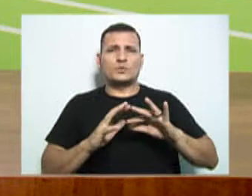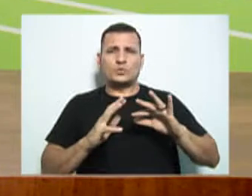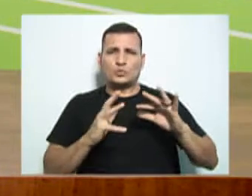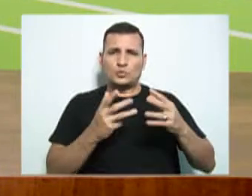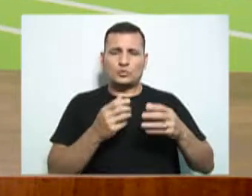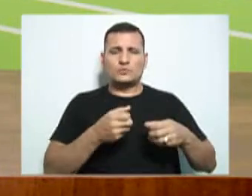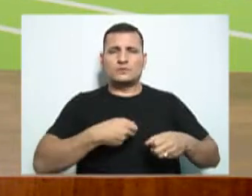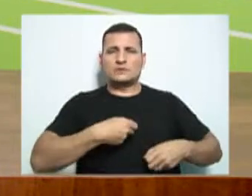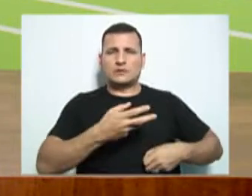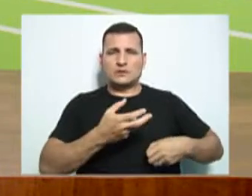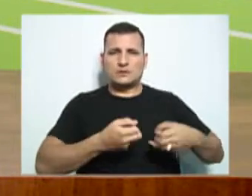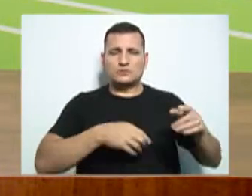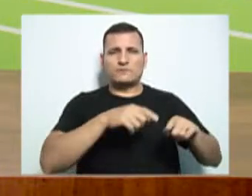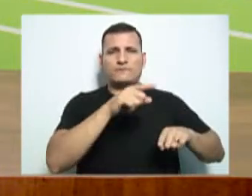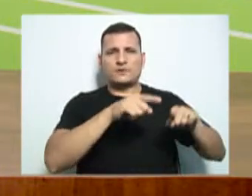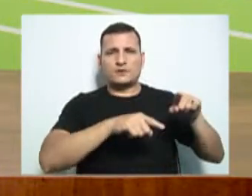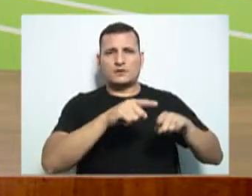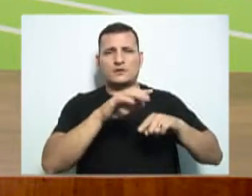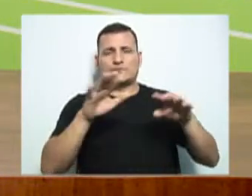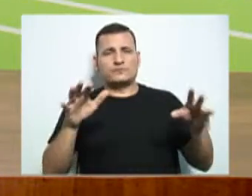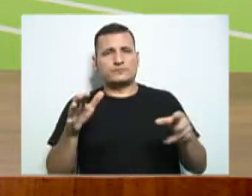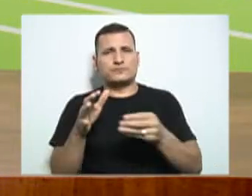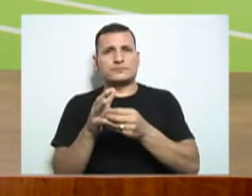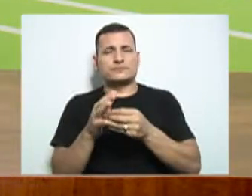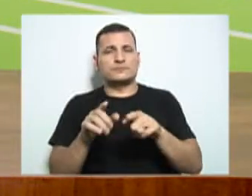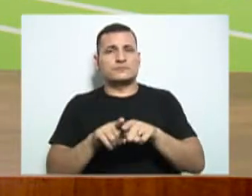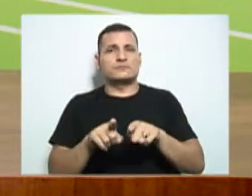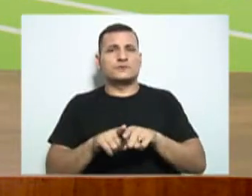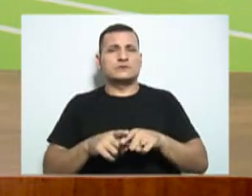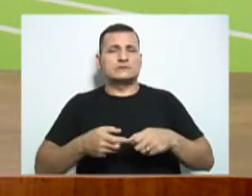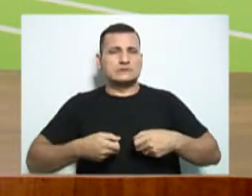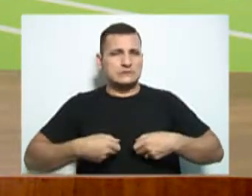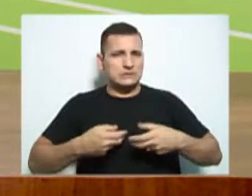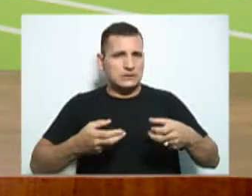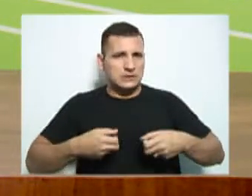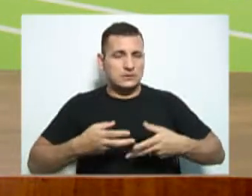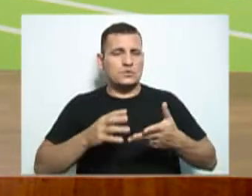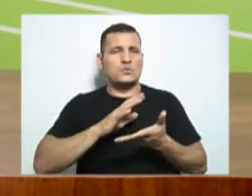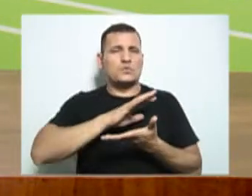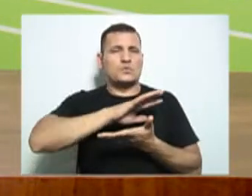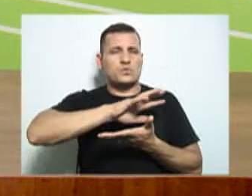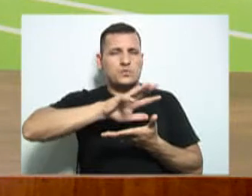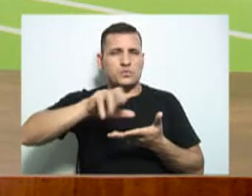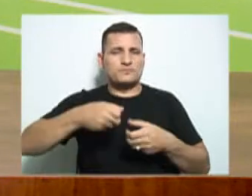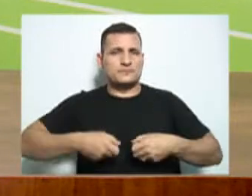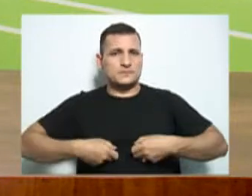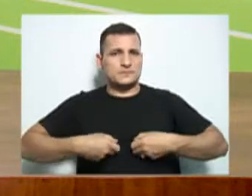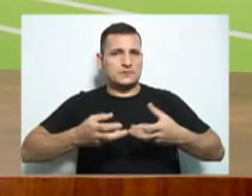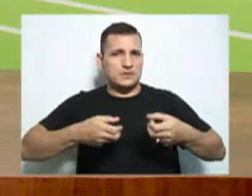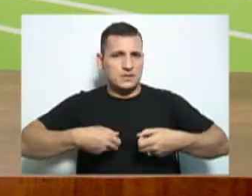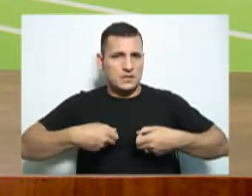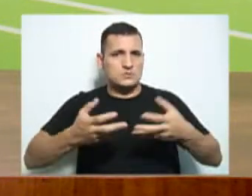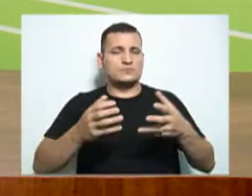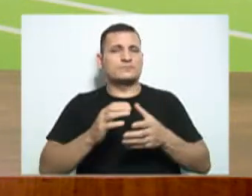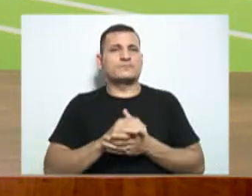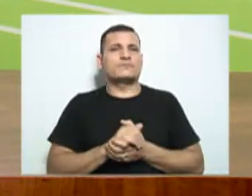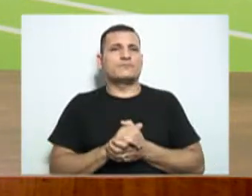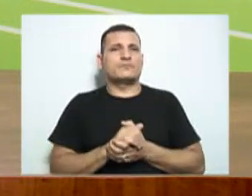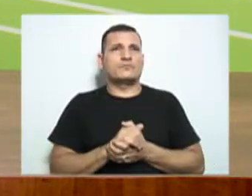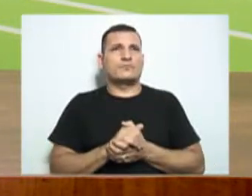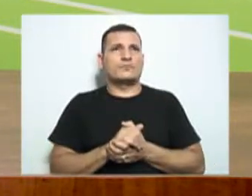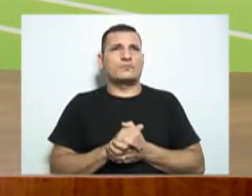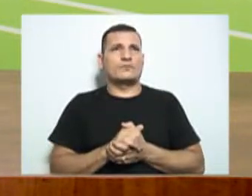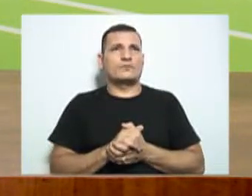variáveis como as despesas, como todas as despesas variáveis, como todos